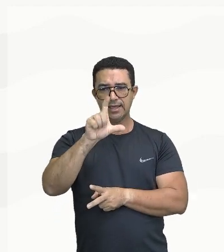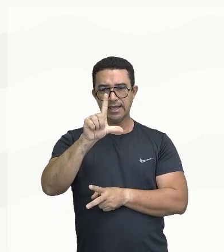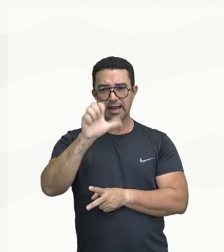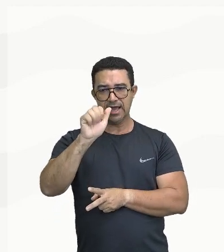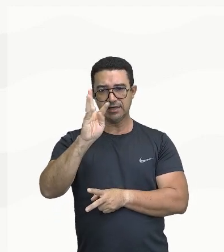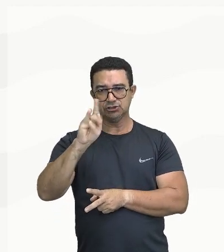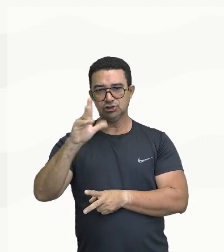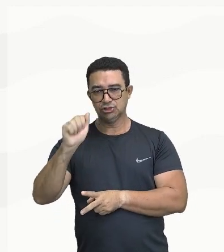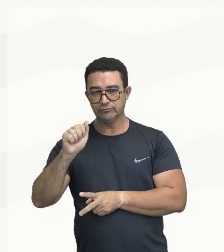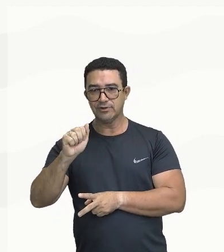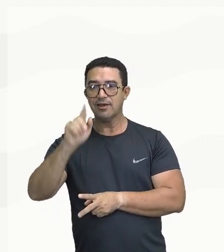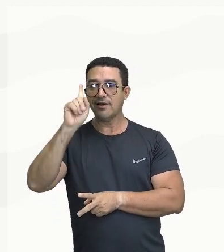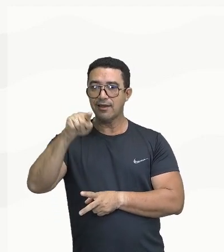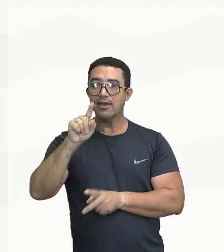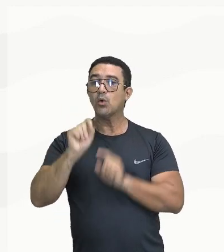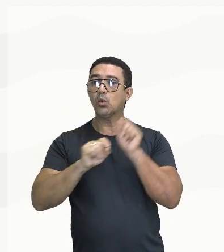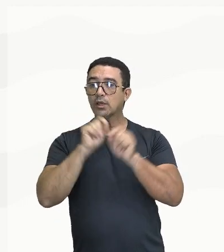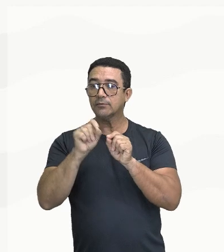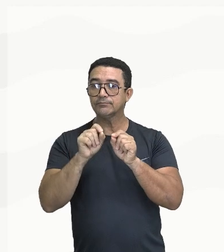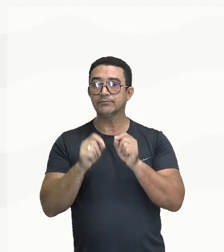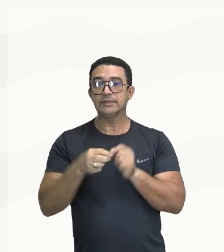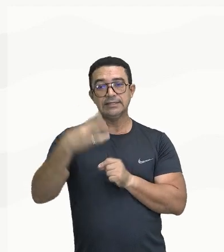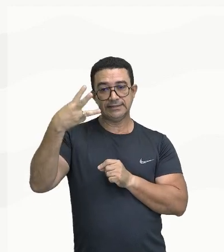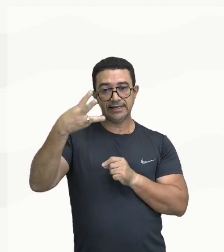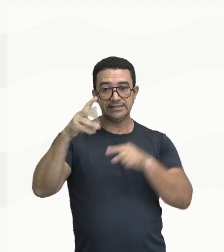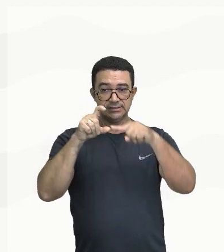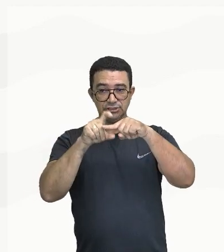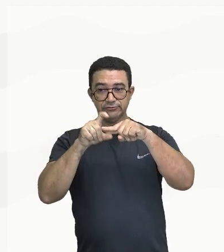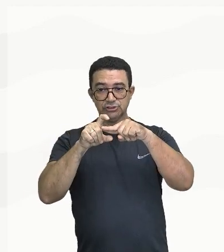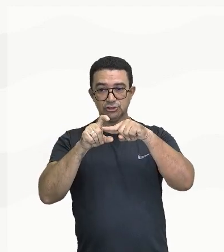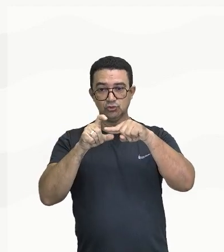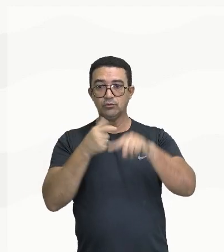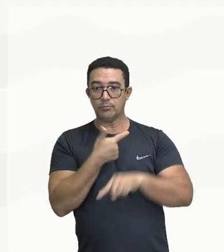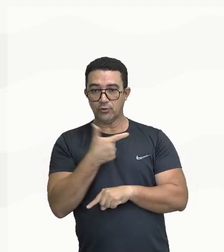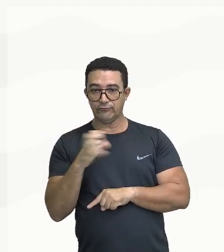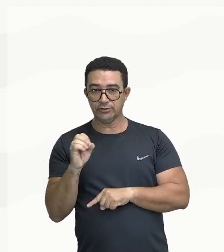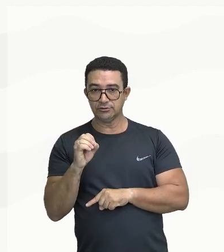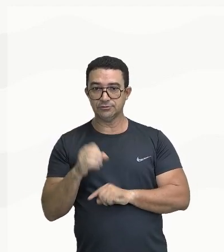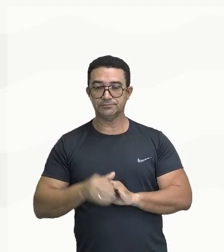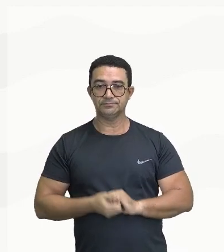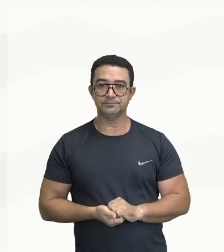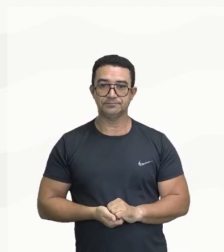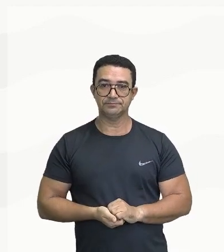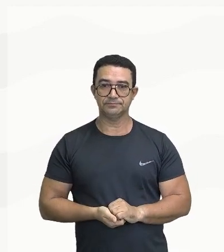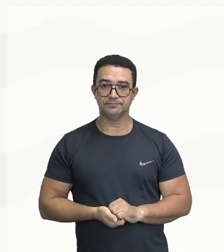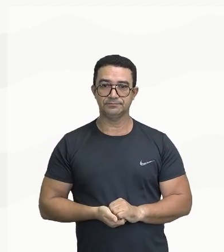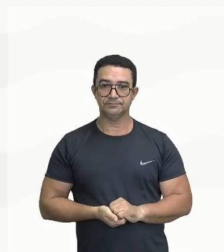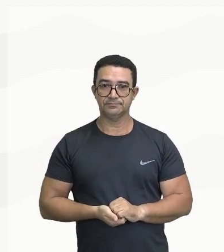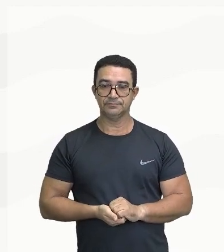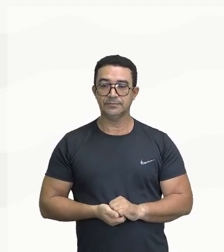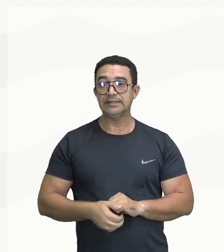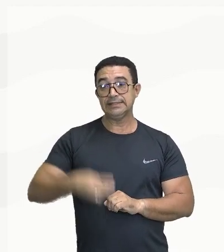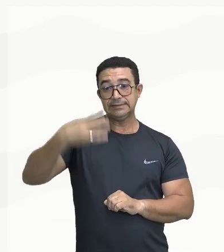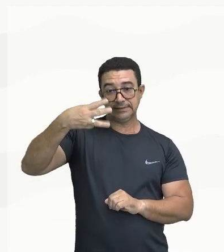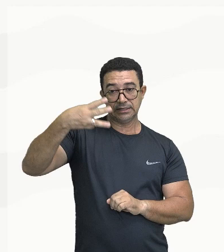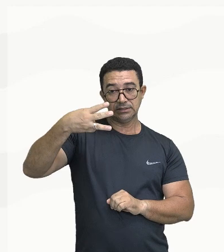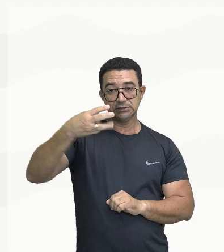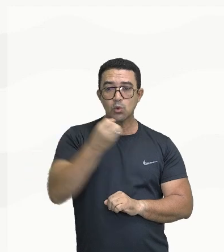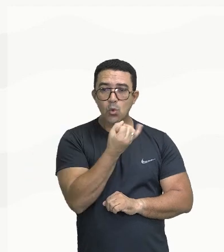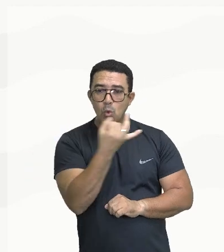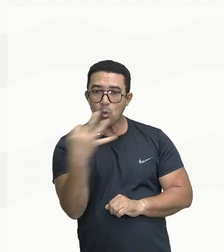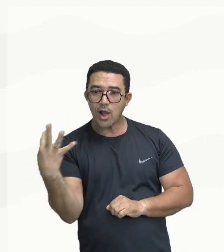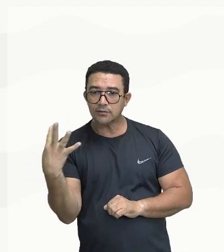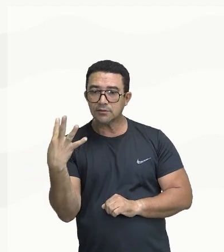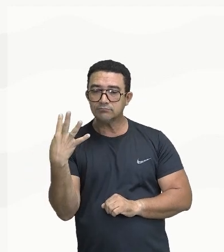dada por essa relação aqui, 3 sobre 20, que são a quantidade do